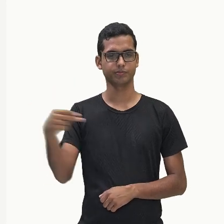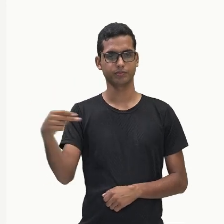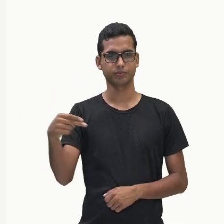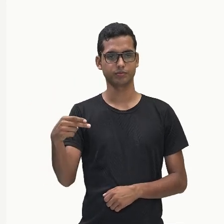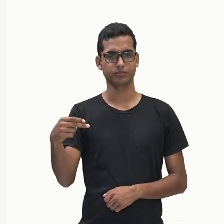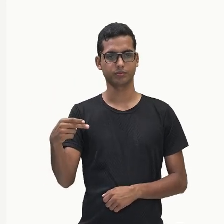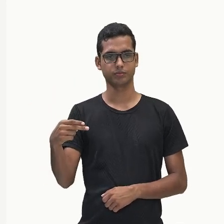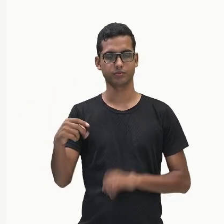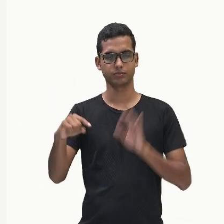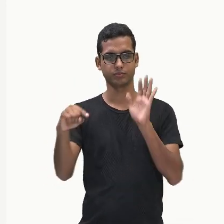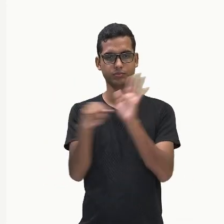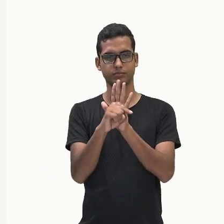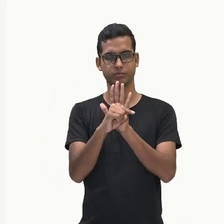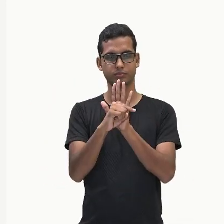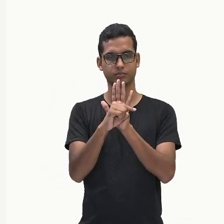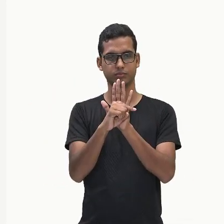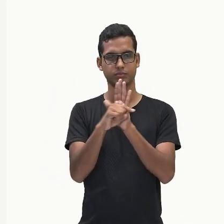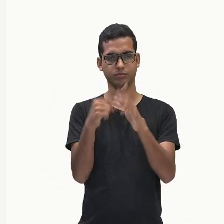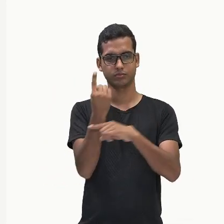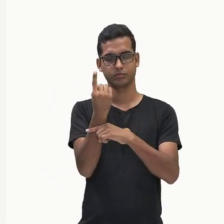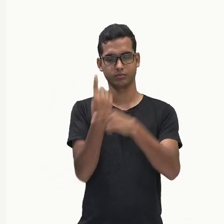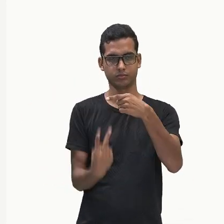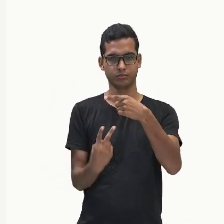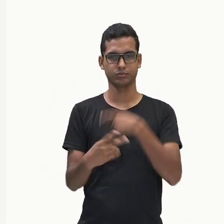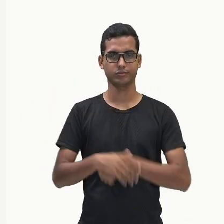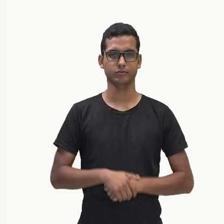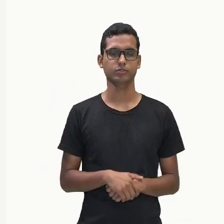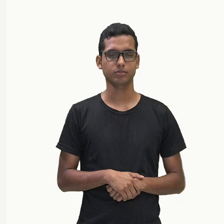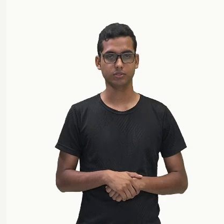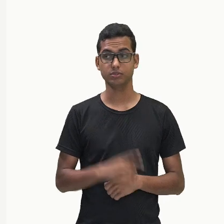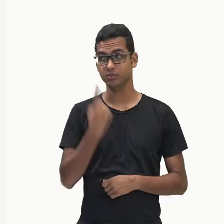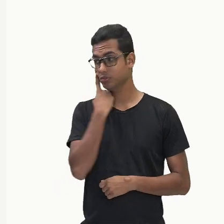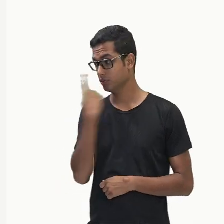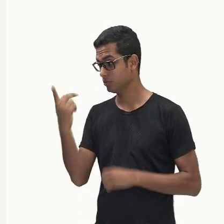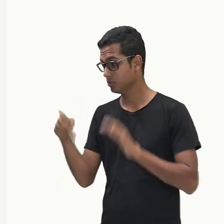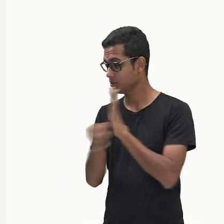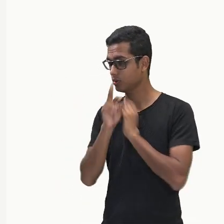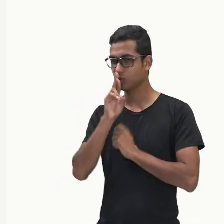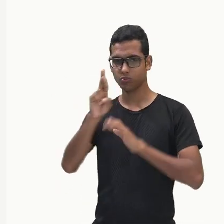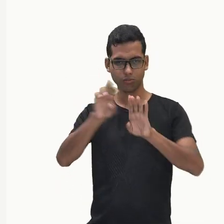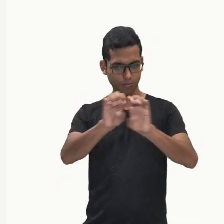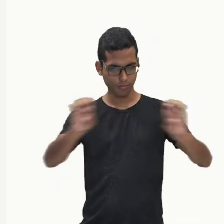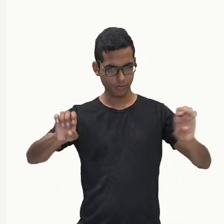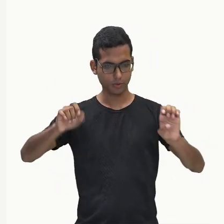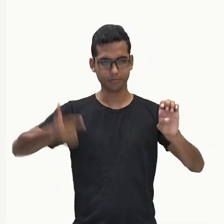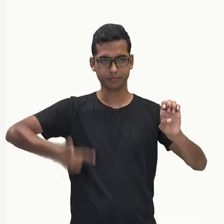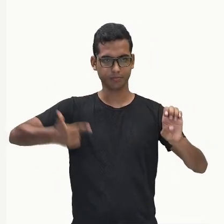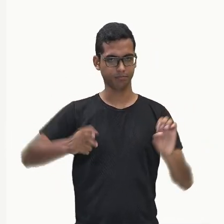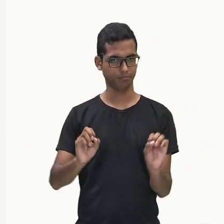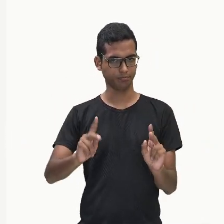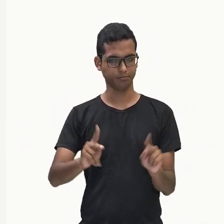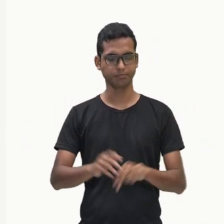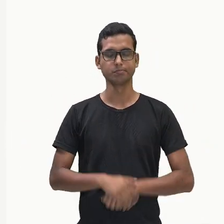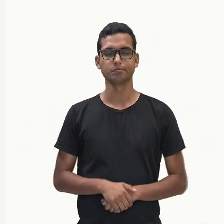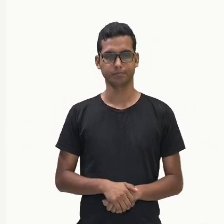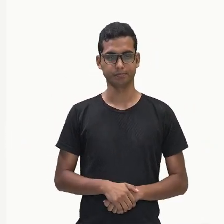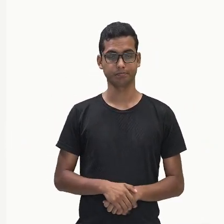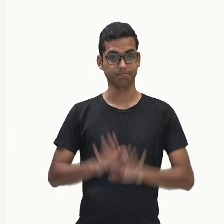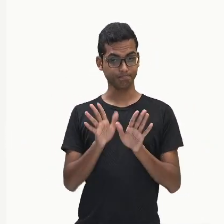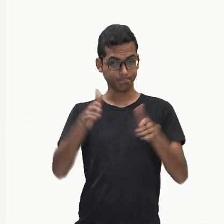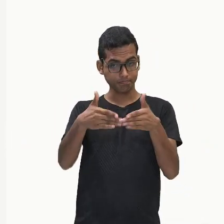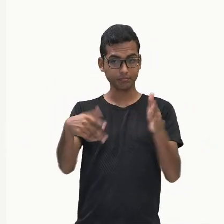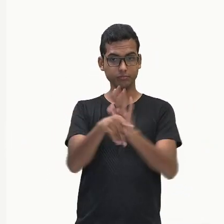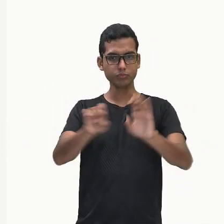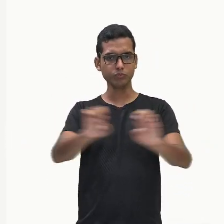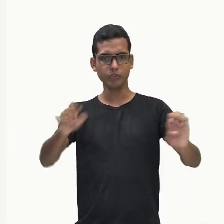menos meio, que é a solução dessa equação do segundo grau, porque no caso específico dessa